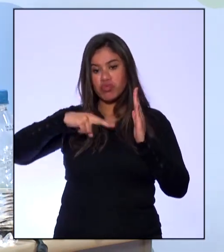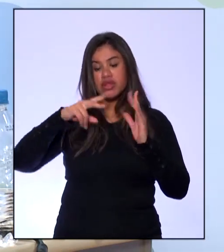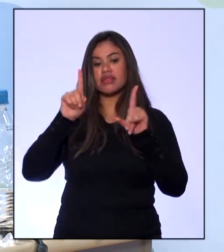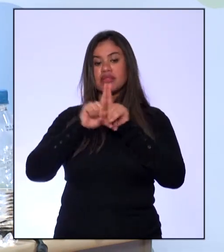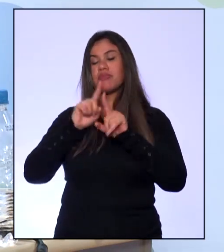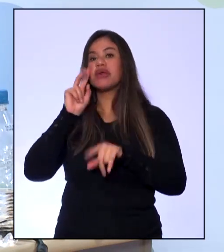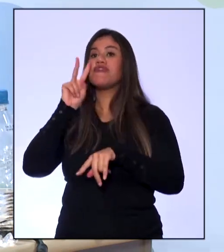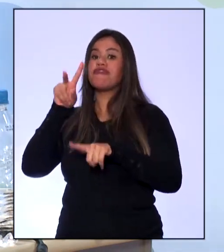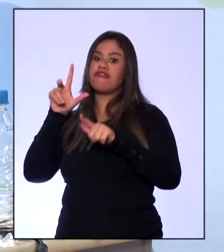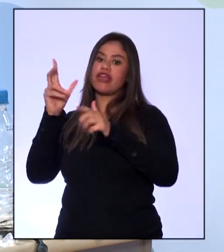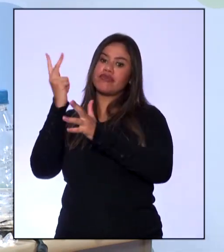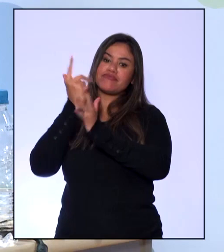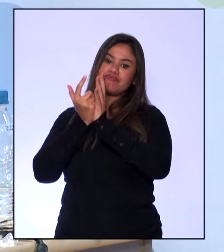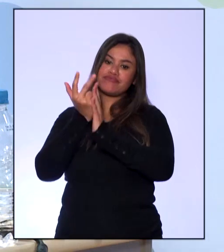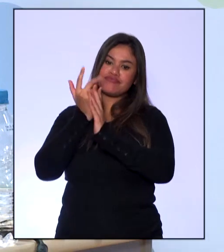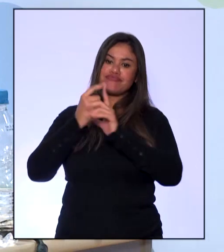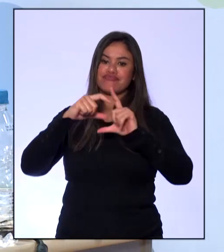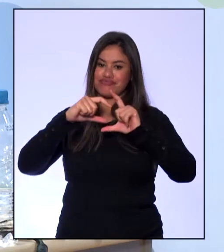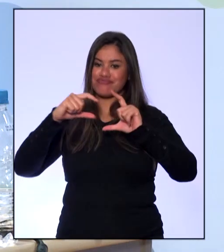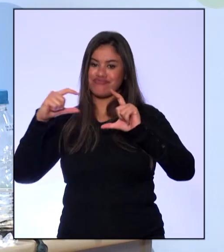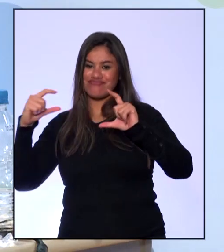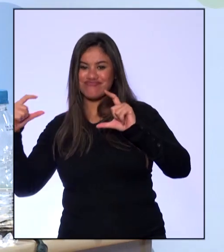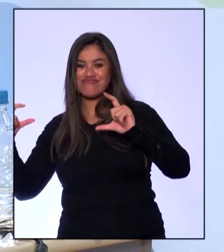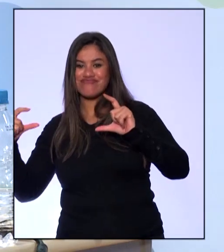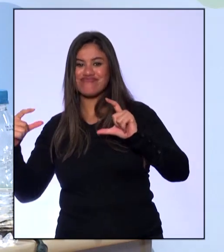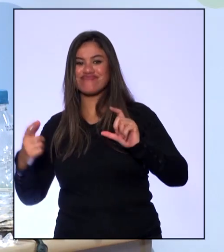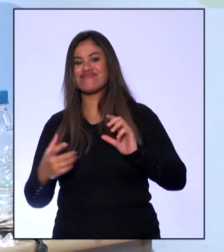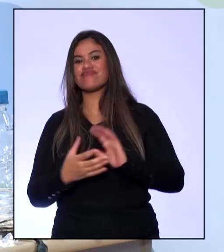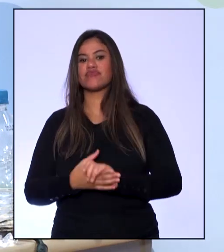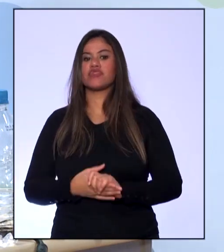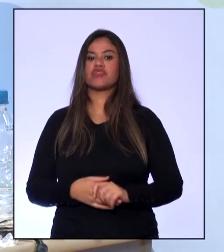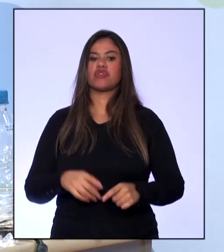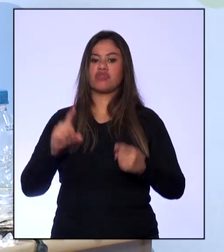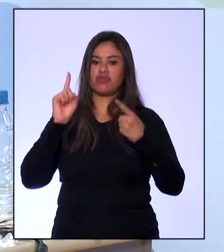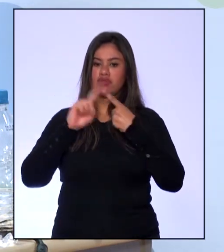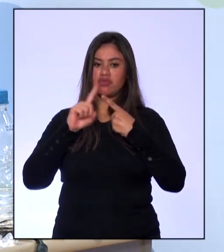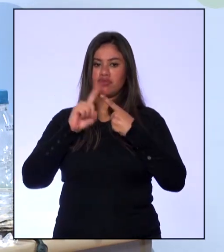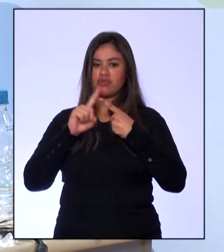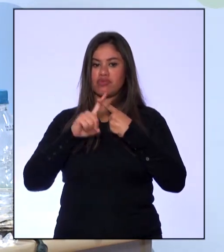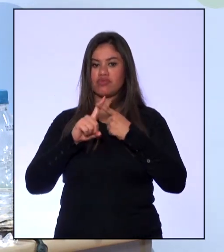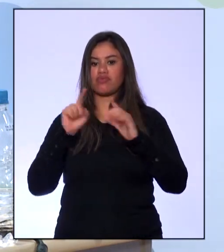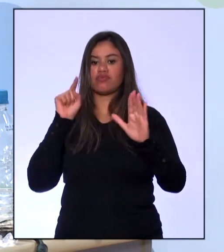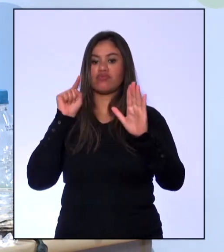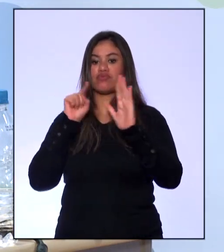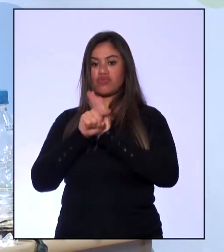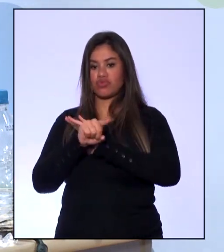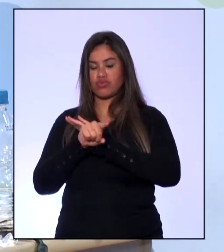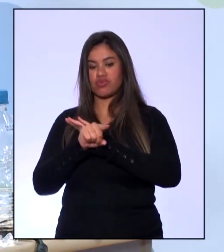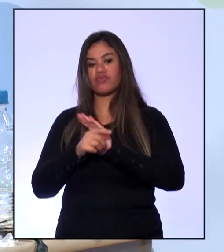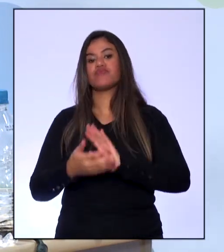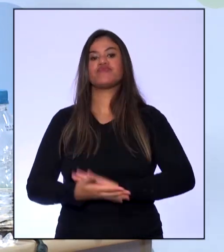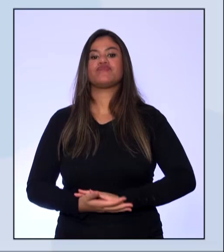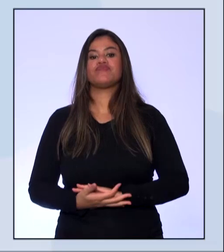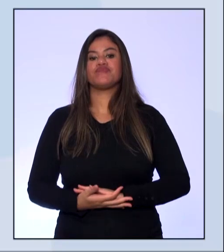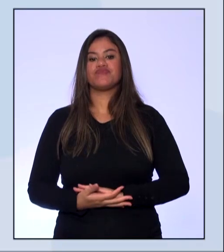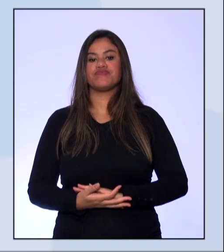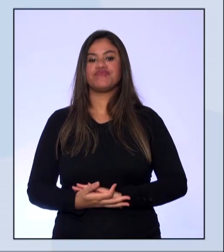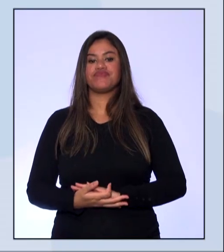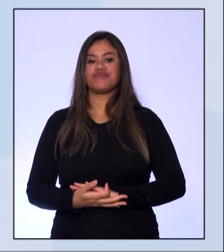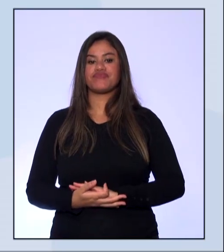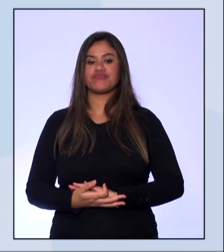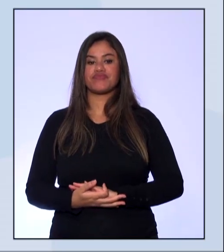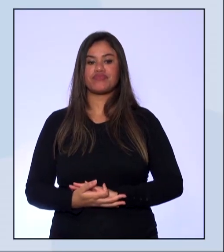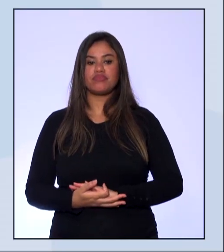Explique como isso acontece. No diálogo entre os três tudo junto. A pergunta que eu vou fazer para o chat é a próxima. Vamos lá. É a